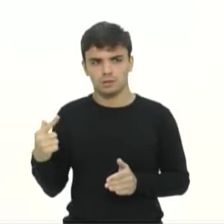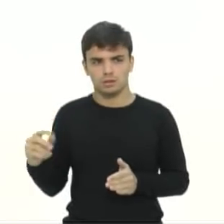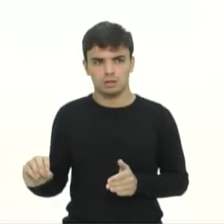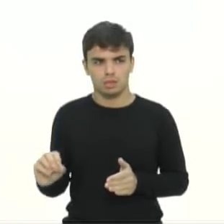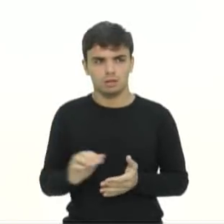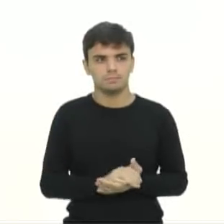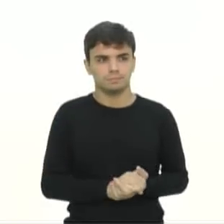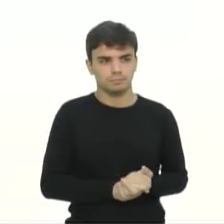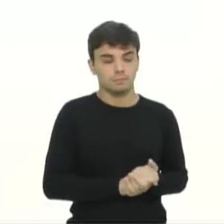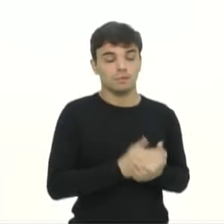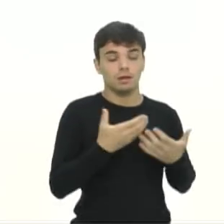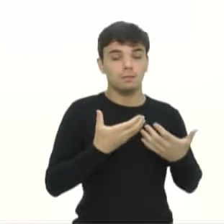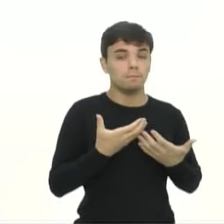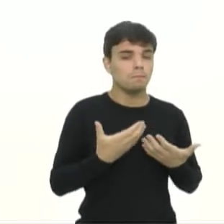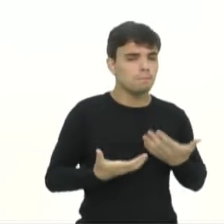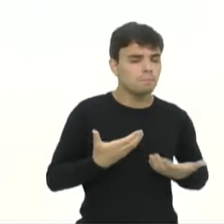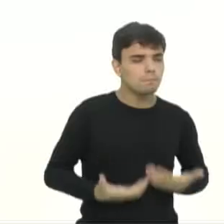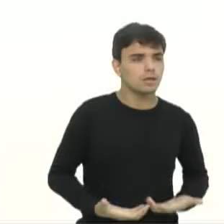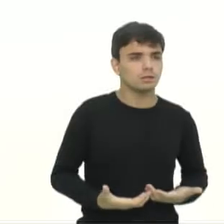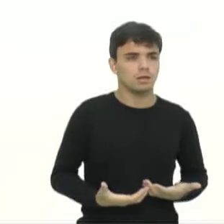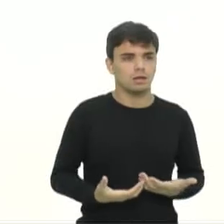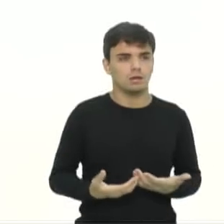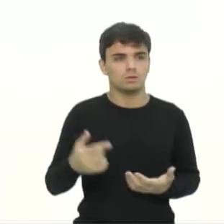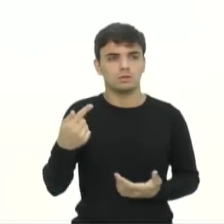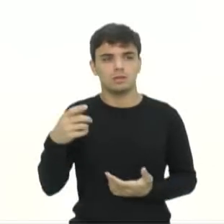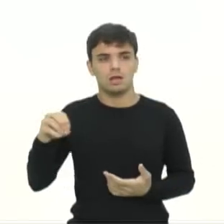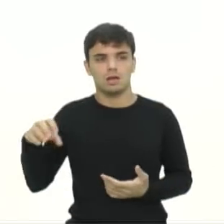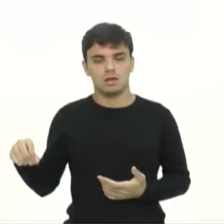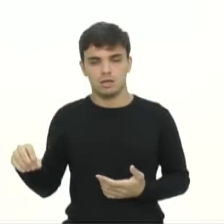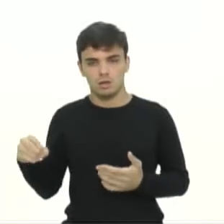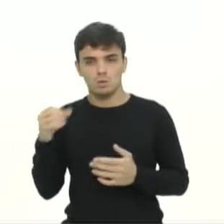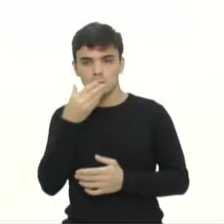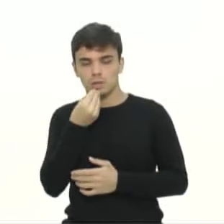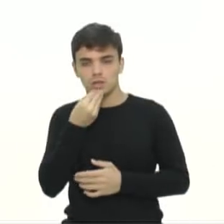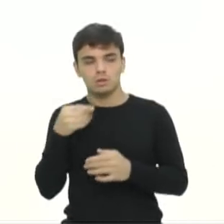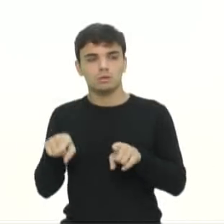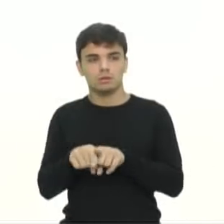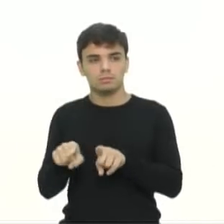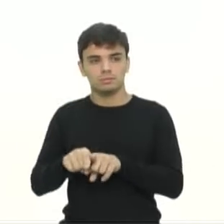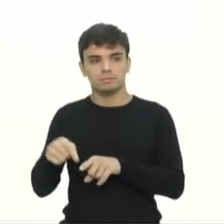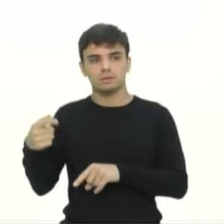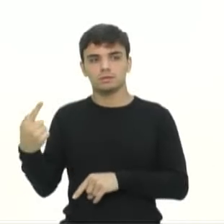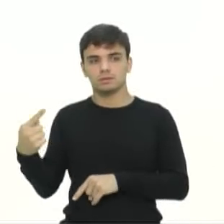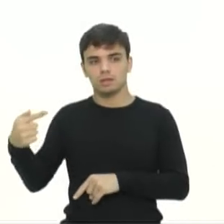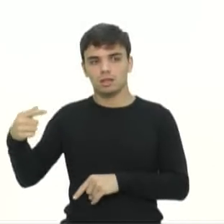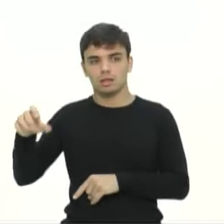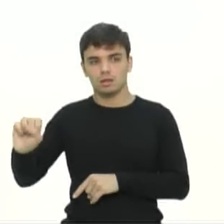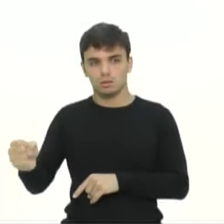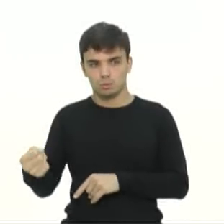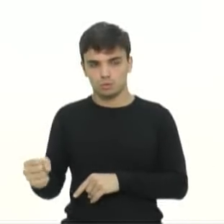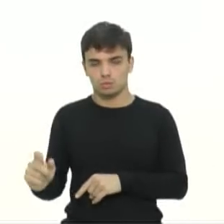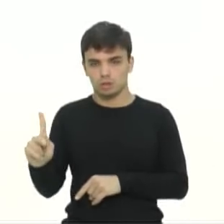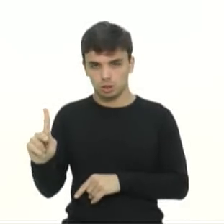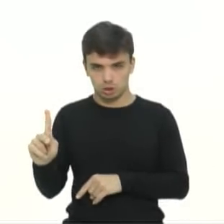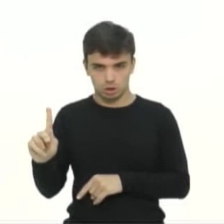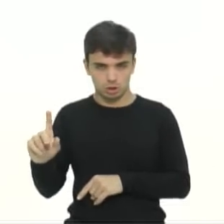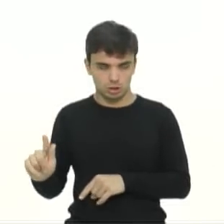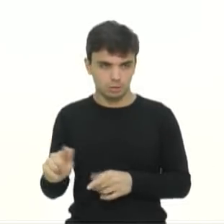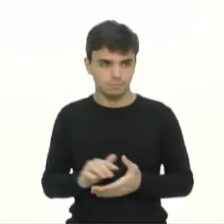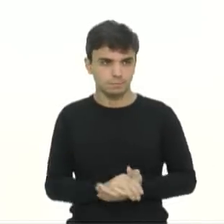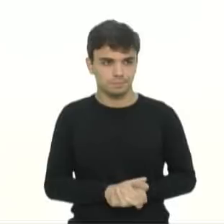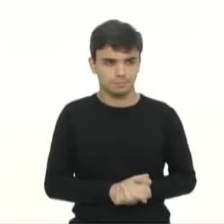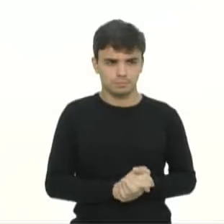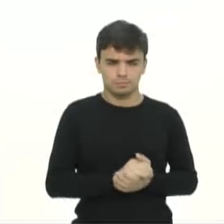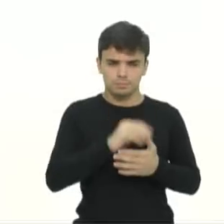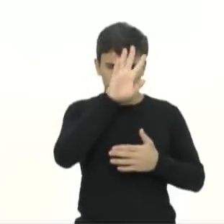até 78 quilos no feminino. E o pesado, o masculino tem acima de 100 quilos e o feminino